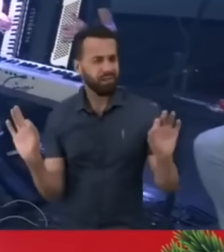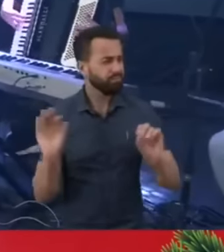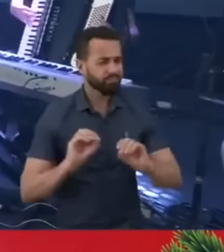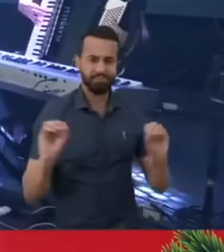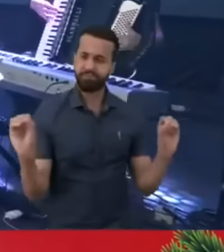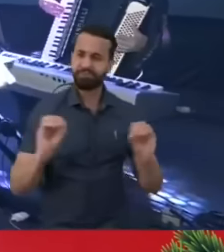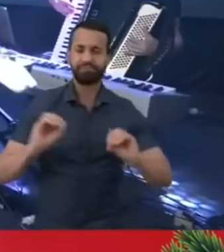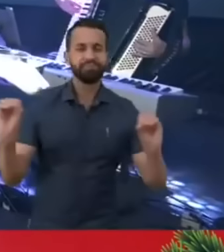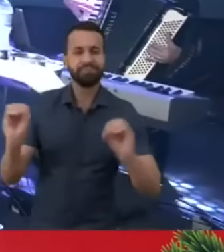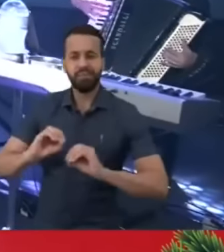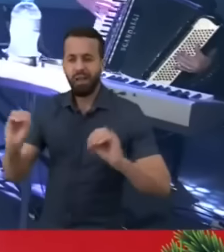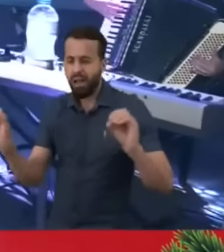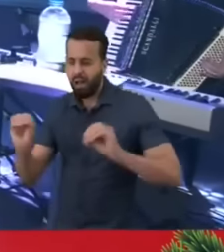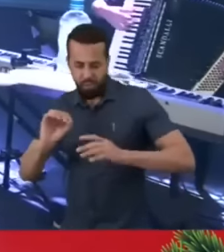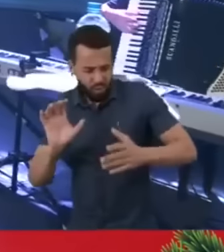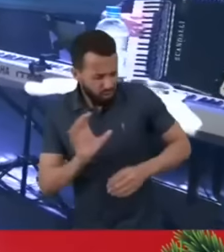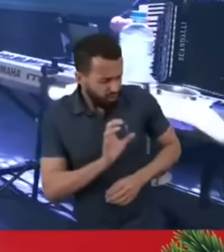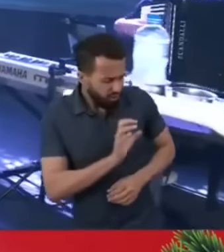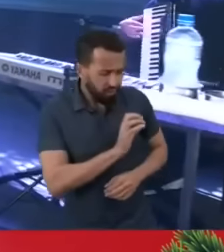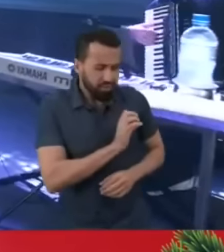você, foi sem amor.